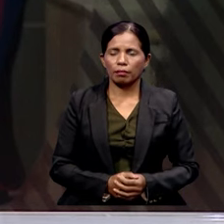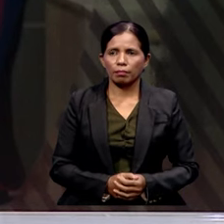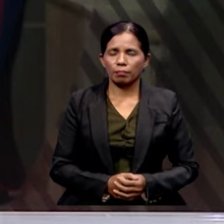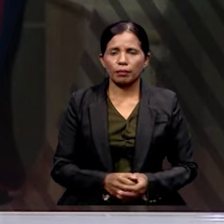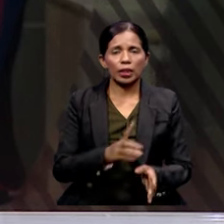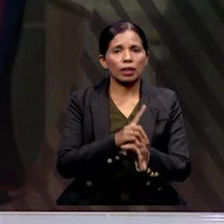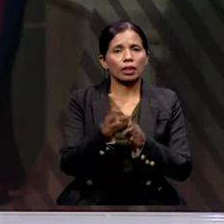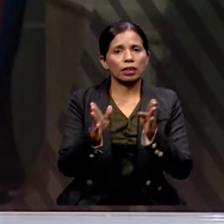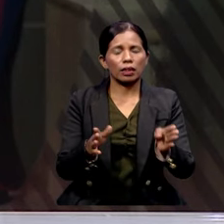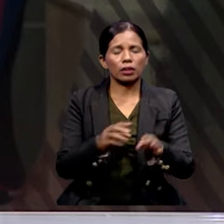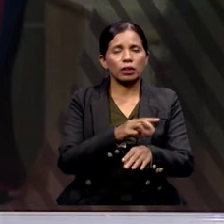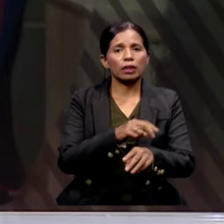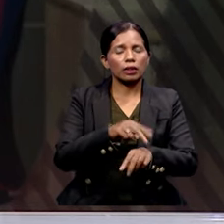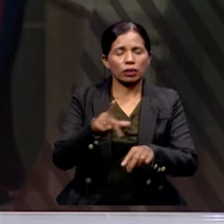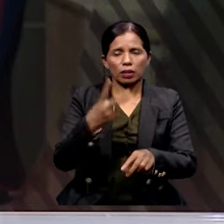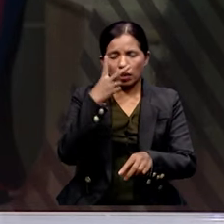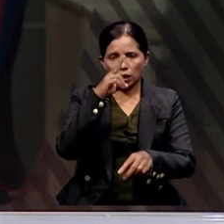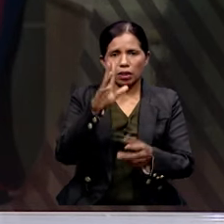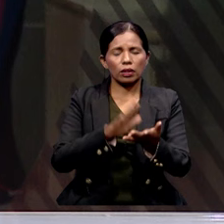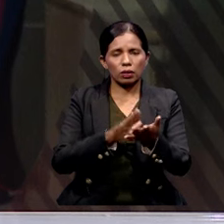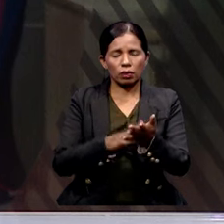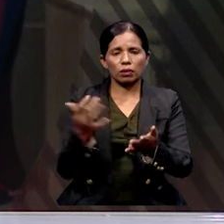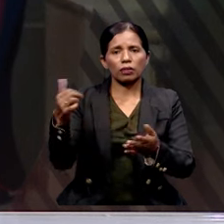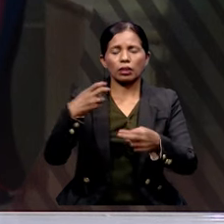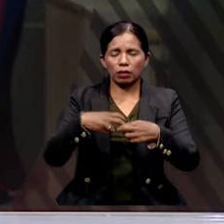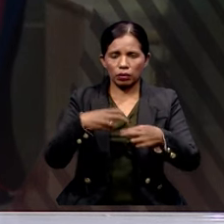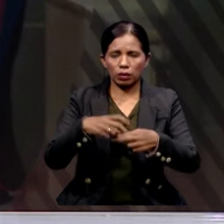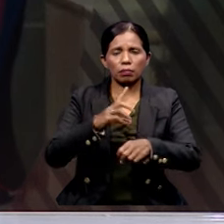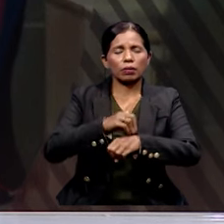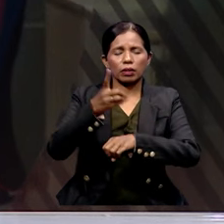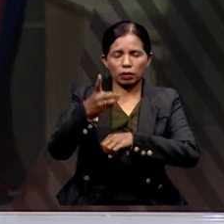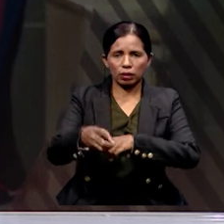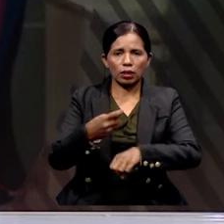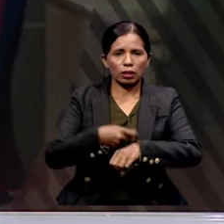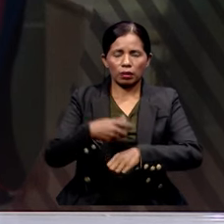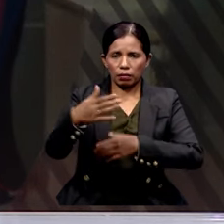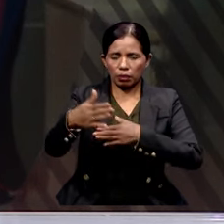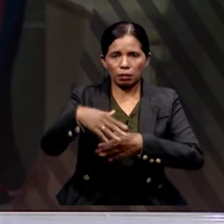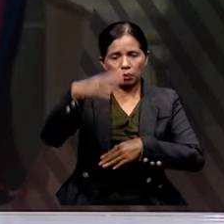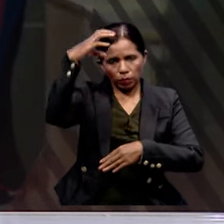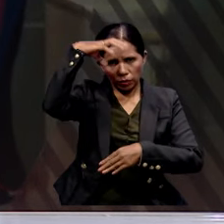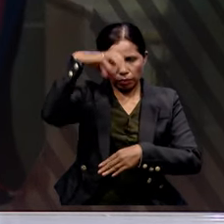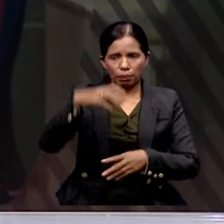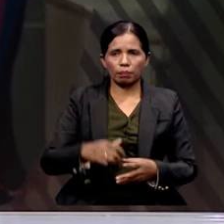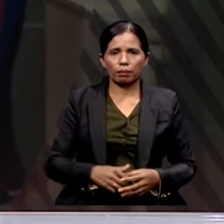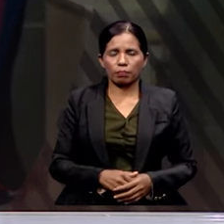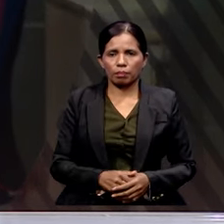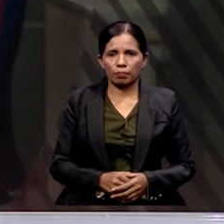Direção Nacional de Ação Escolar, Cerrado Atuação, Ba Escola Neberresco, Ba Inundação e a Tempo Udan.